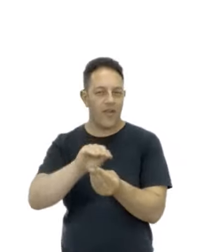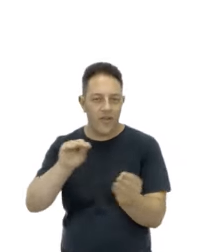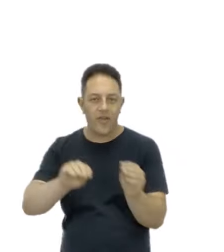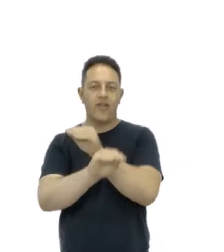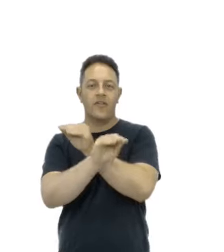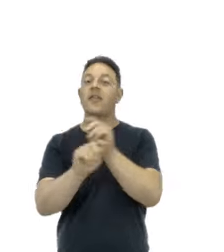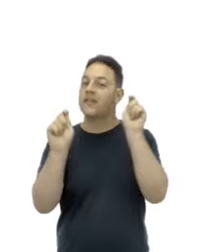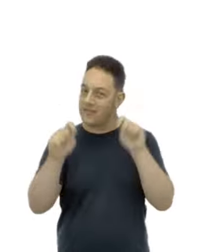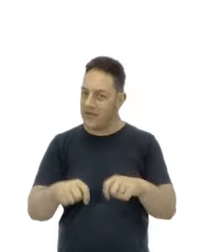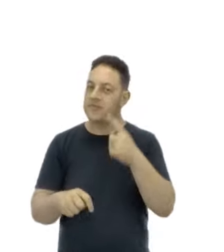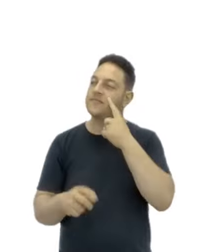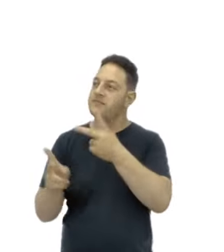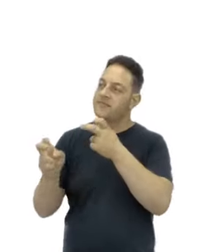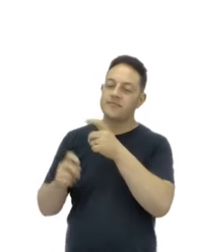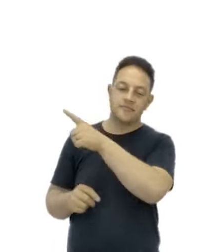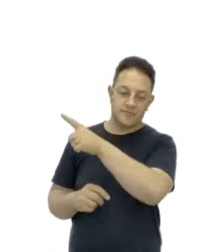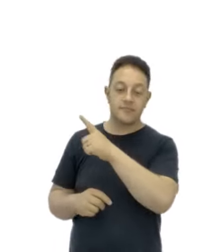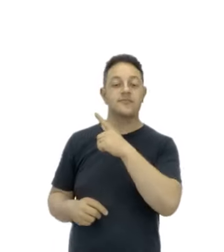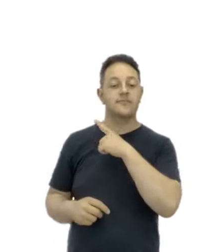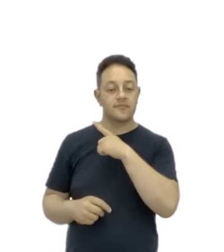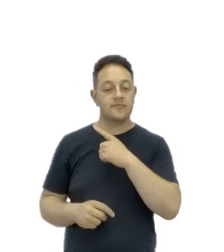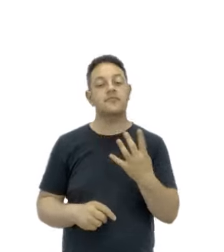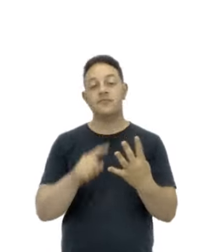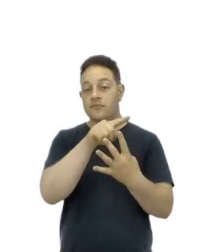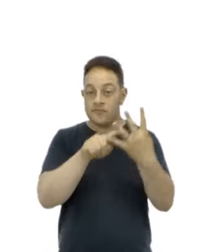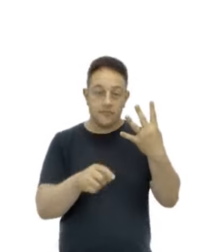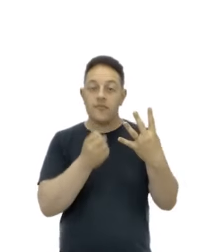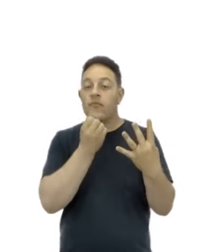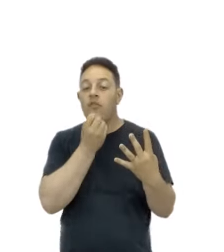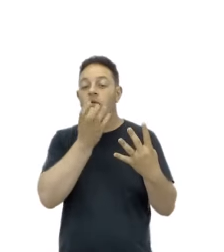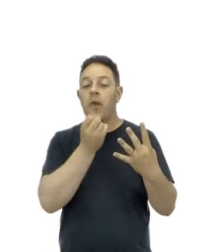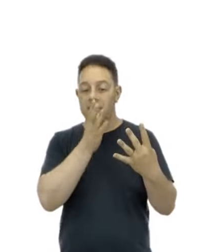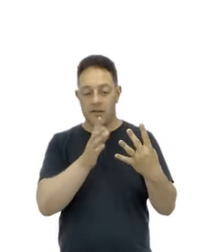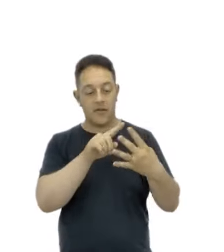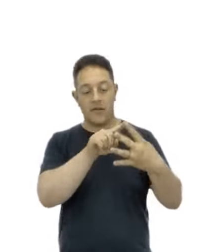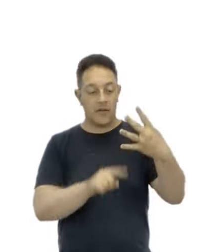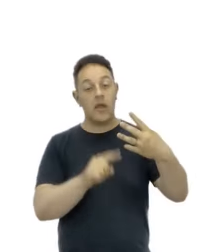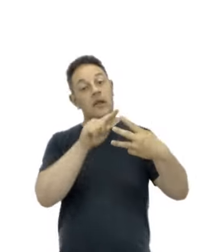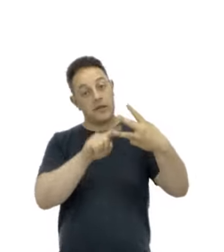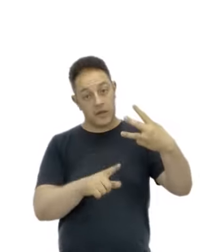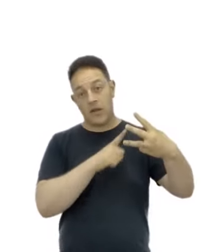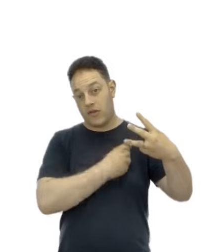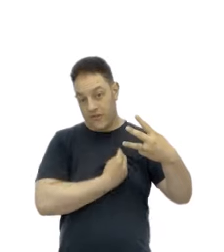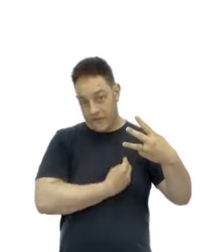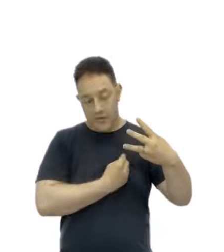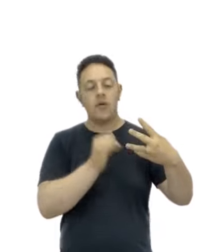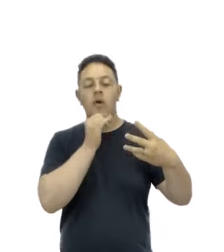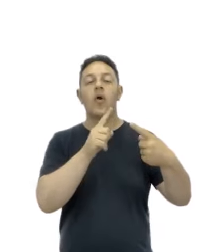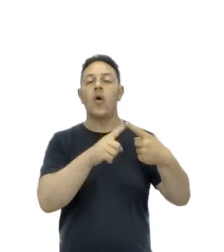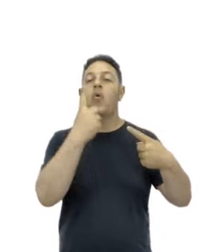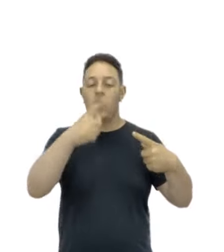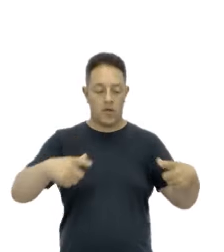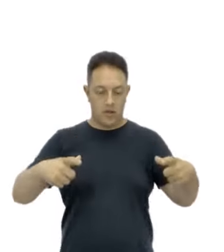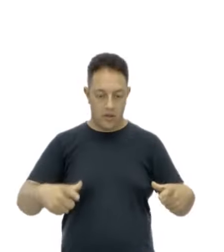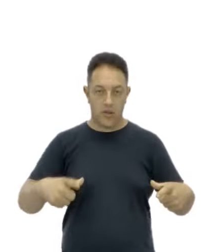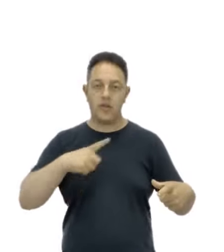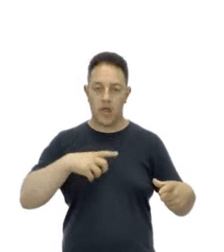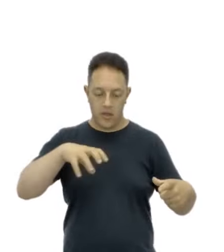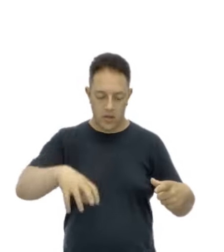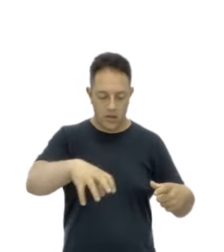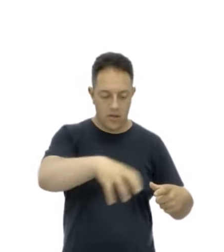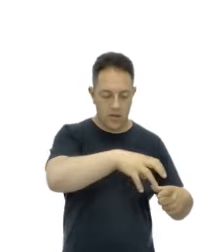é possível perceber que há 4, né, dados do problema e elementos. Um prato tem 5 tortinhas, então